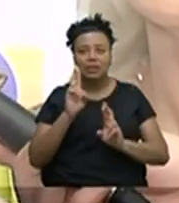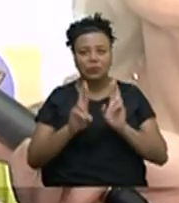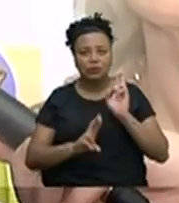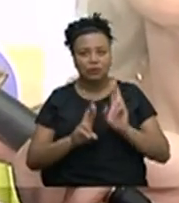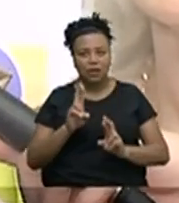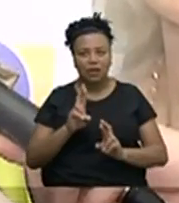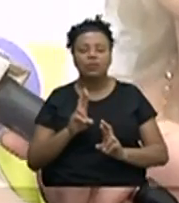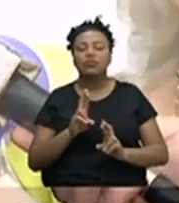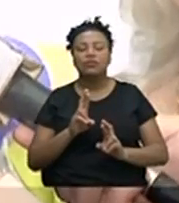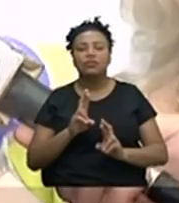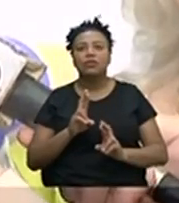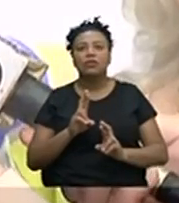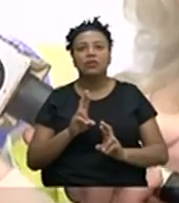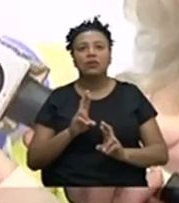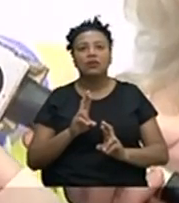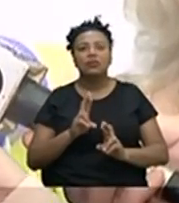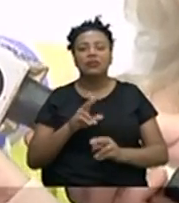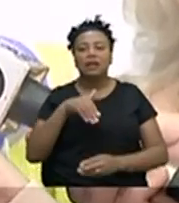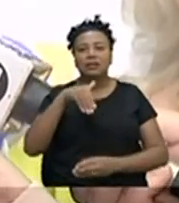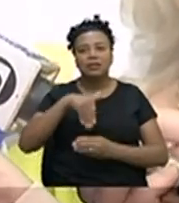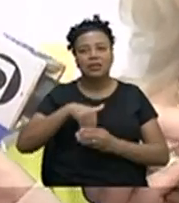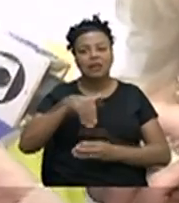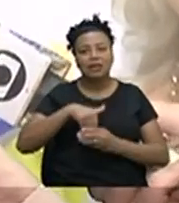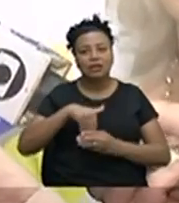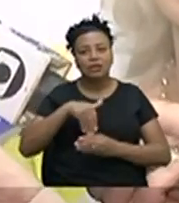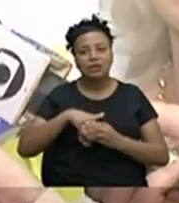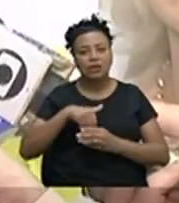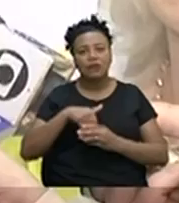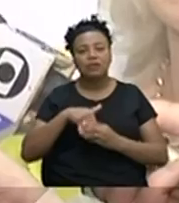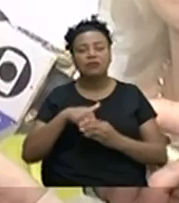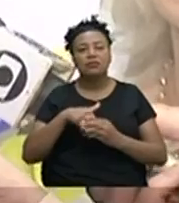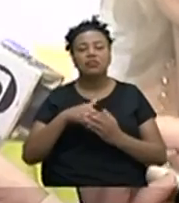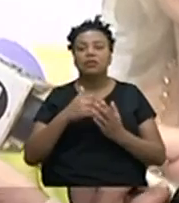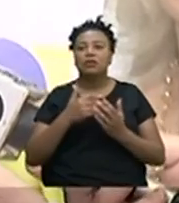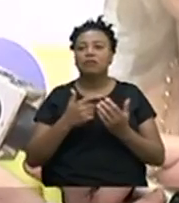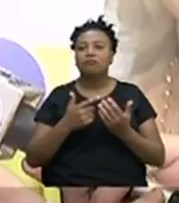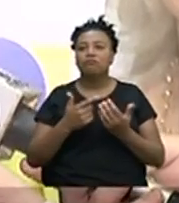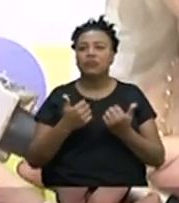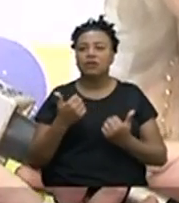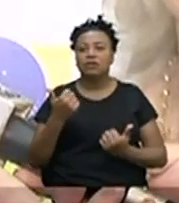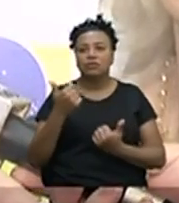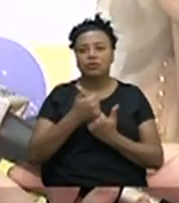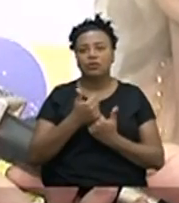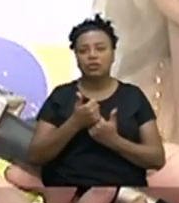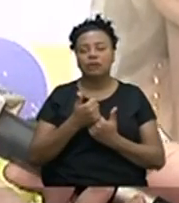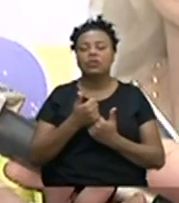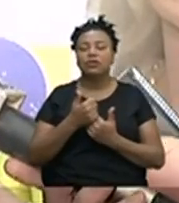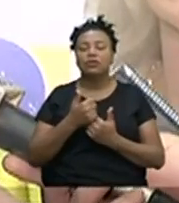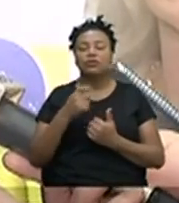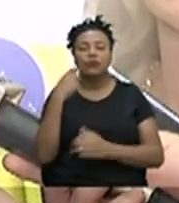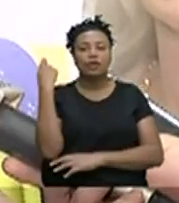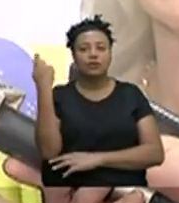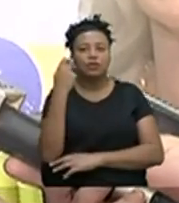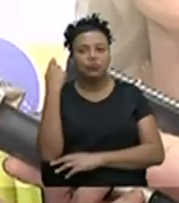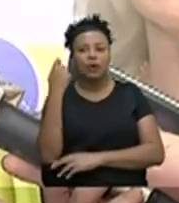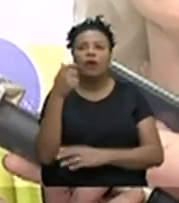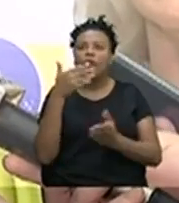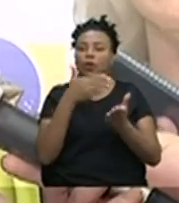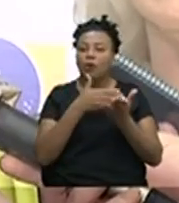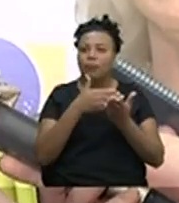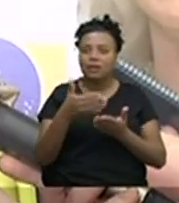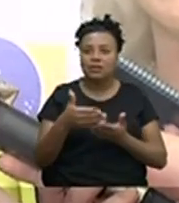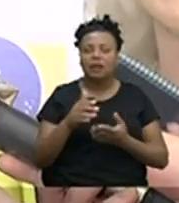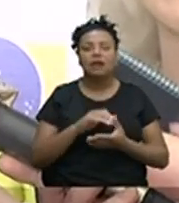os resultados das eleições suplementares aqui no Rio Grande do Sul. Vamos começar